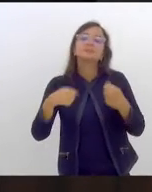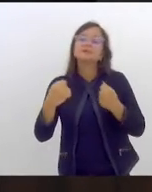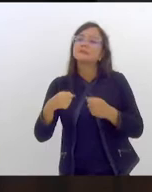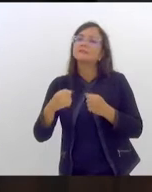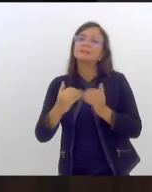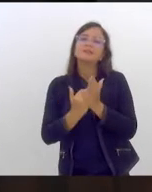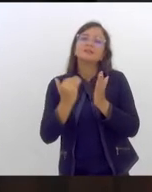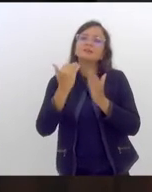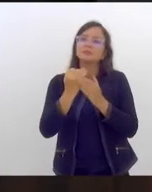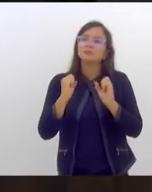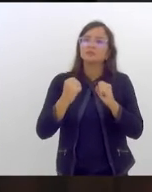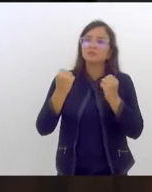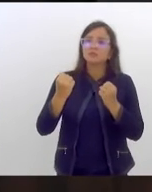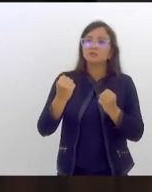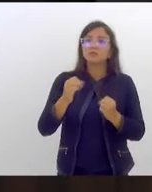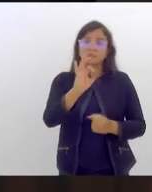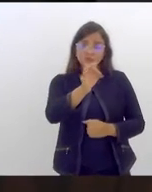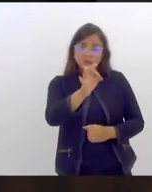essa questão